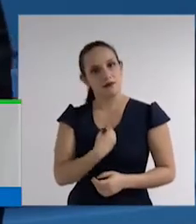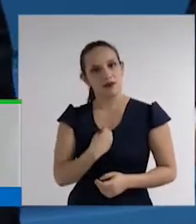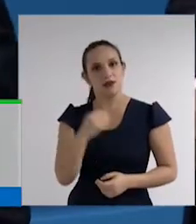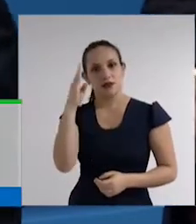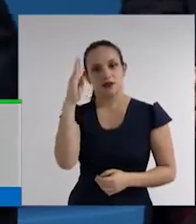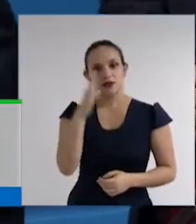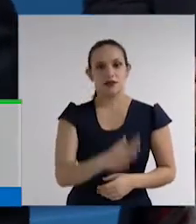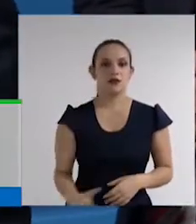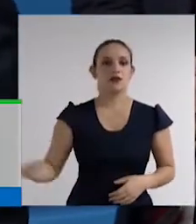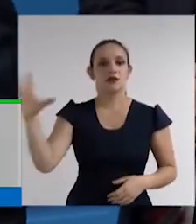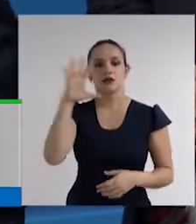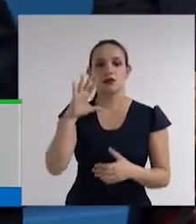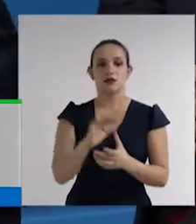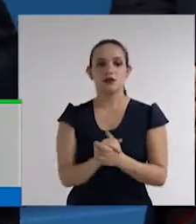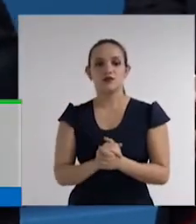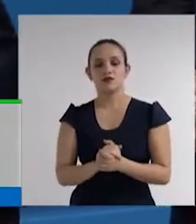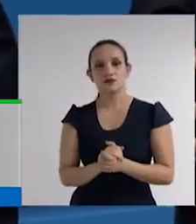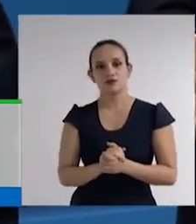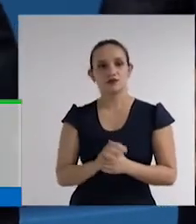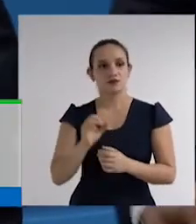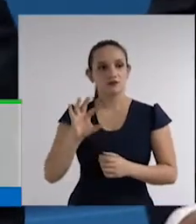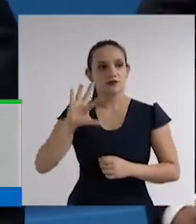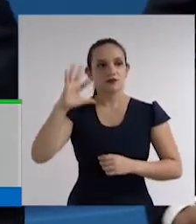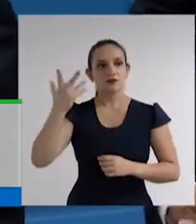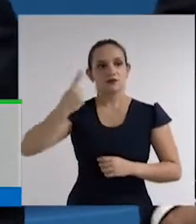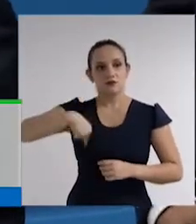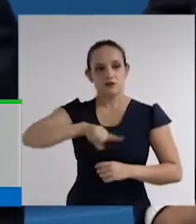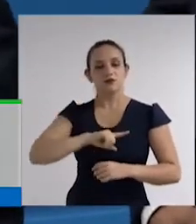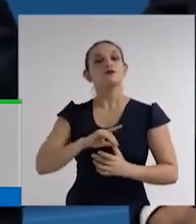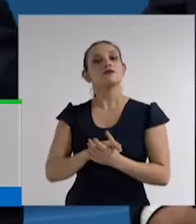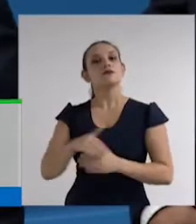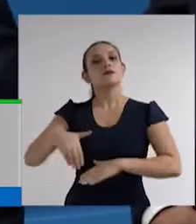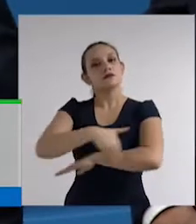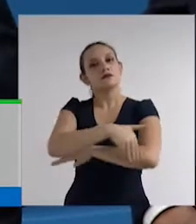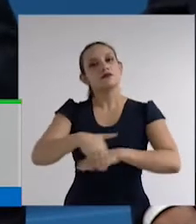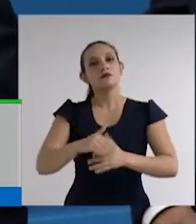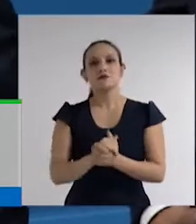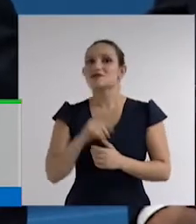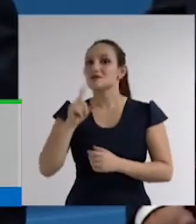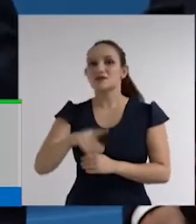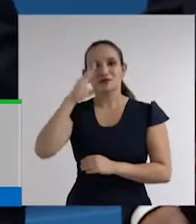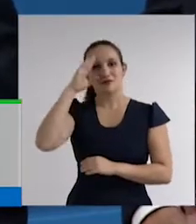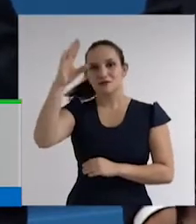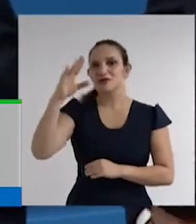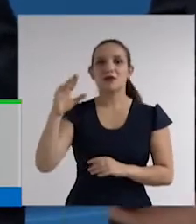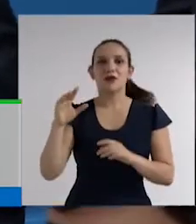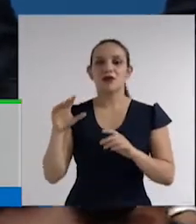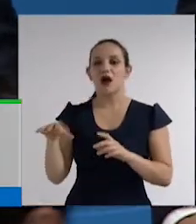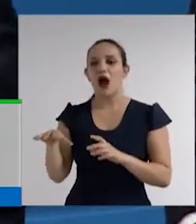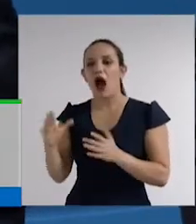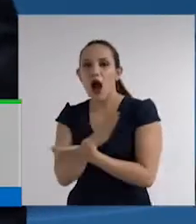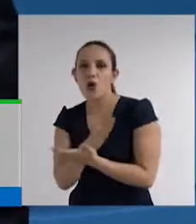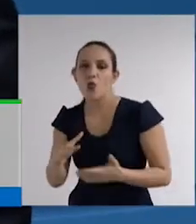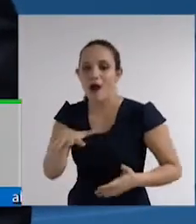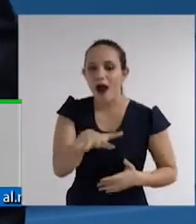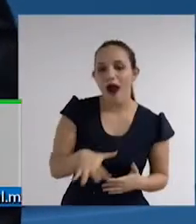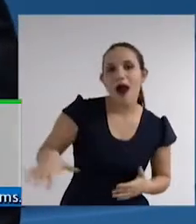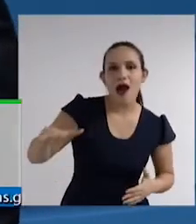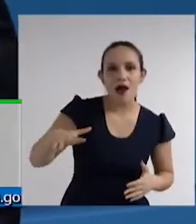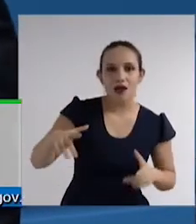que repercute nas nossas rodovias, atingindo setores importantíssimos